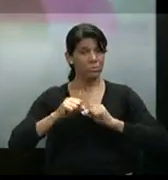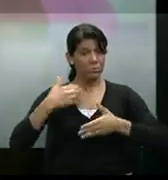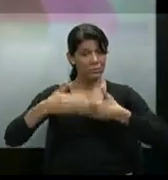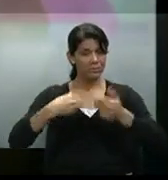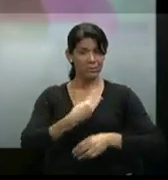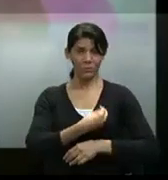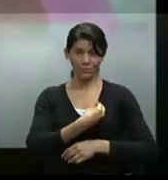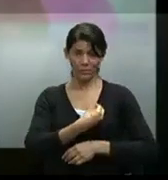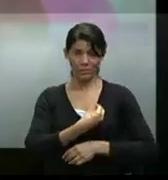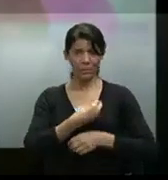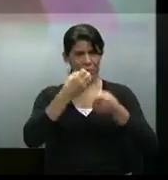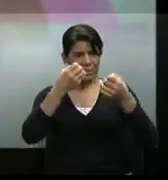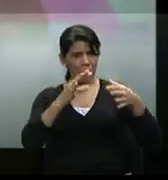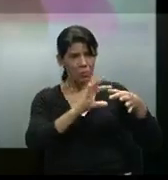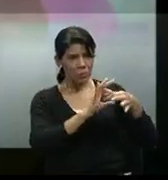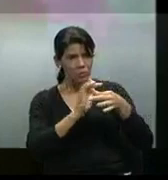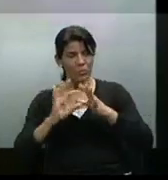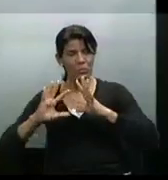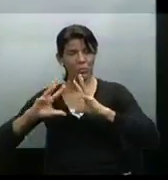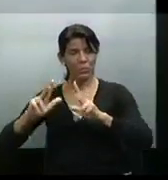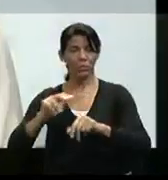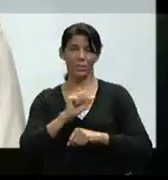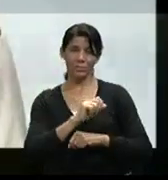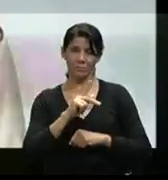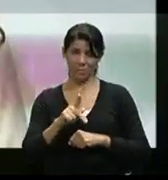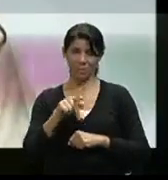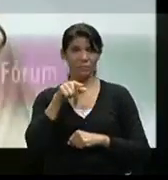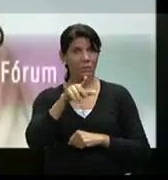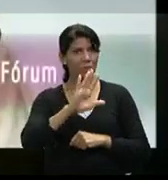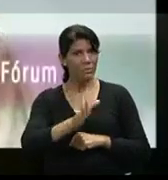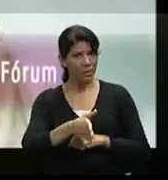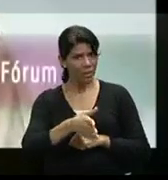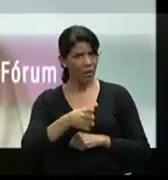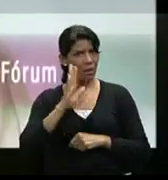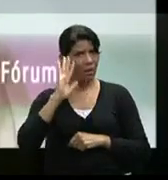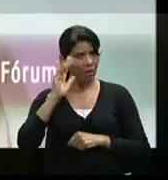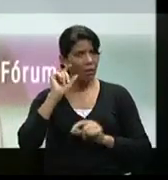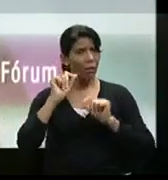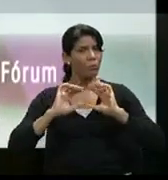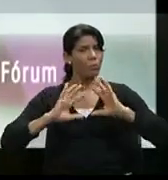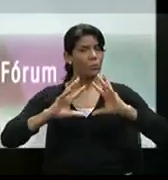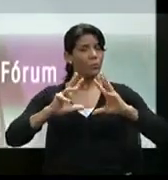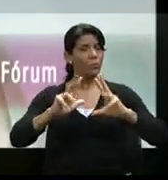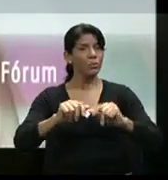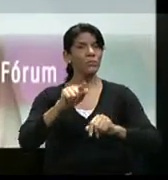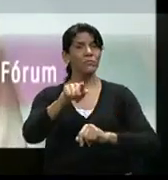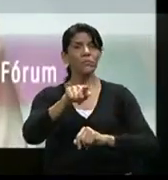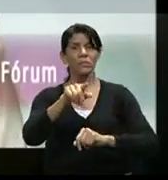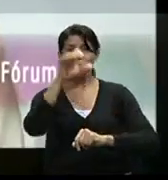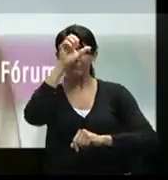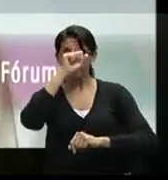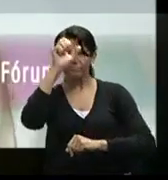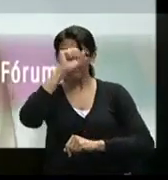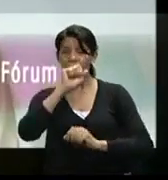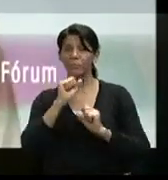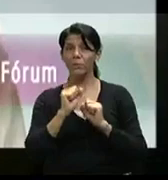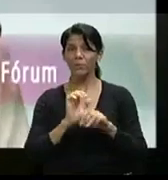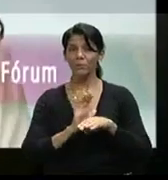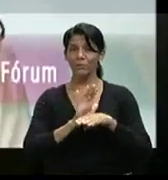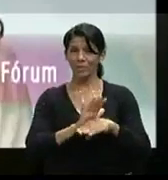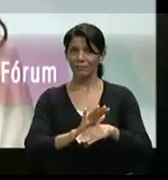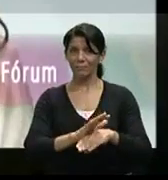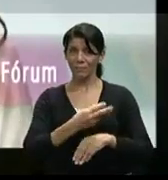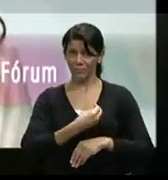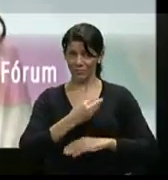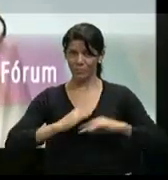dia, contextualizando cada uma das SPs. Você já parou para pensar como tudo isso que você está aprendendo pode te ajudar